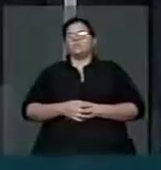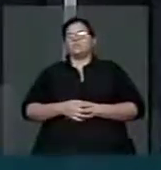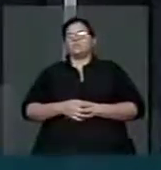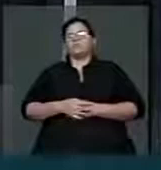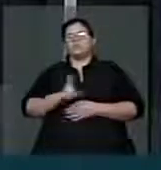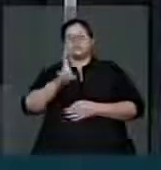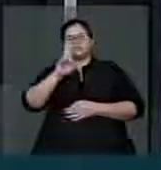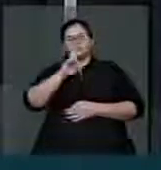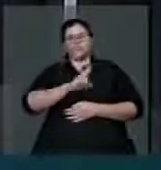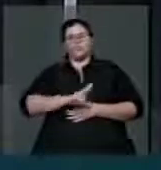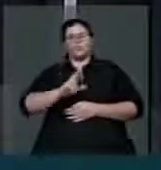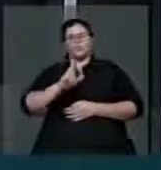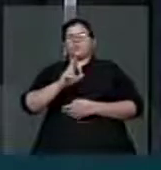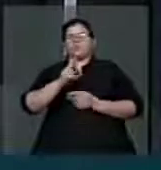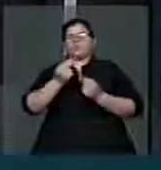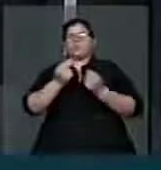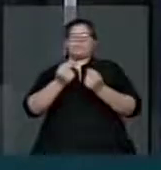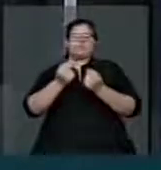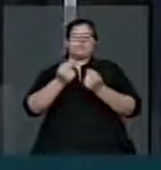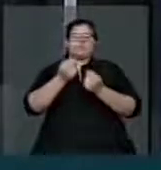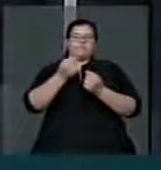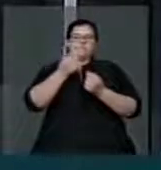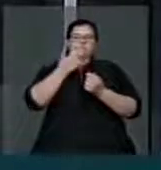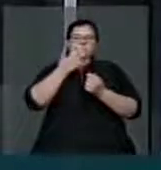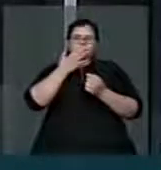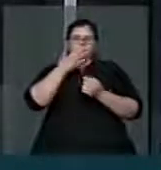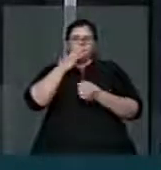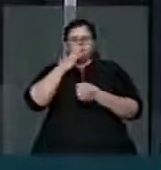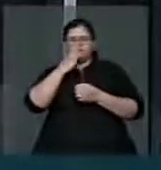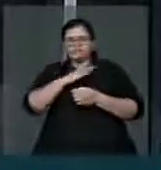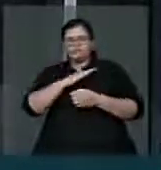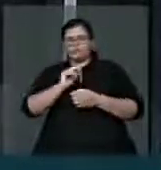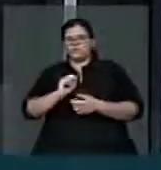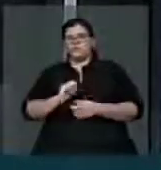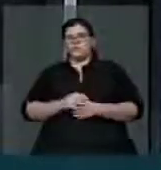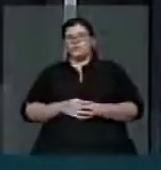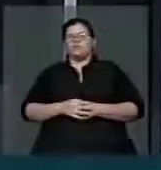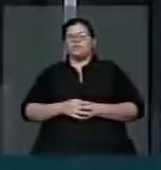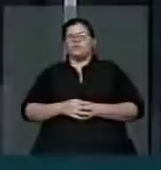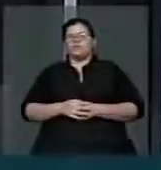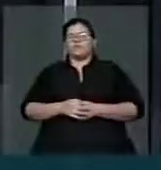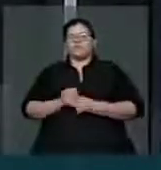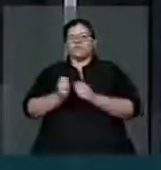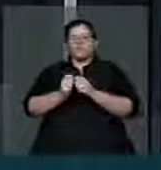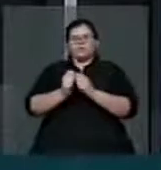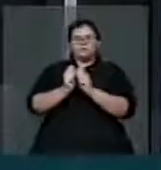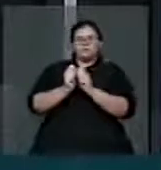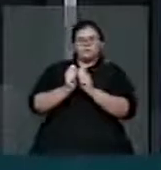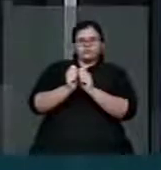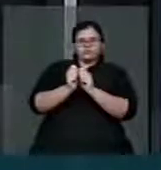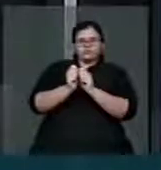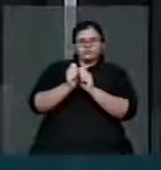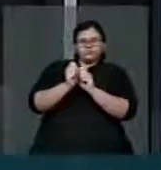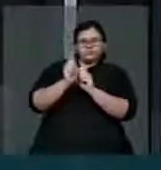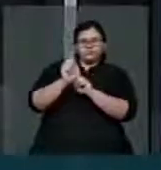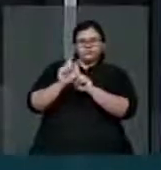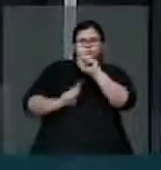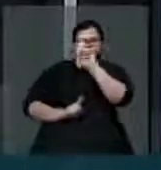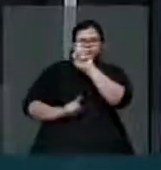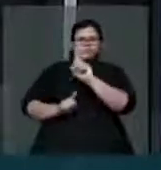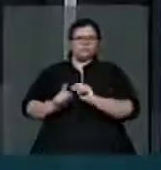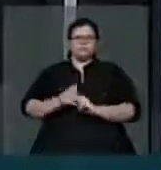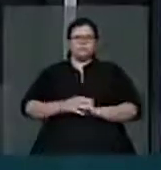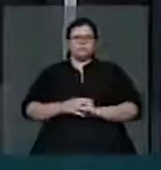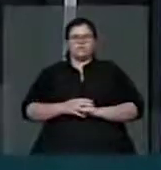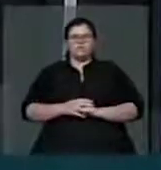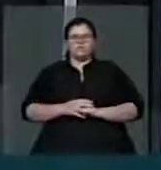maldoso, um artifício cruel, que foi soltar foguetes para reunir as 27 famílias espalhadas pela terra,